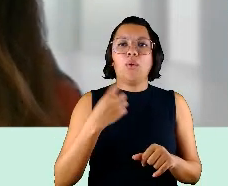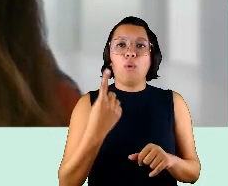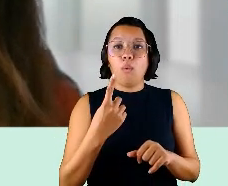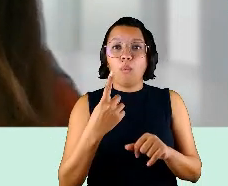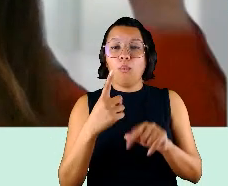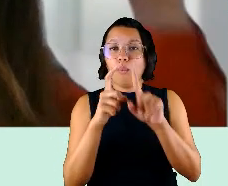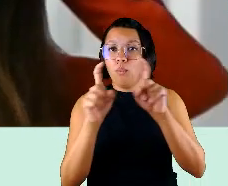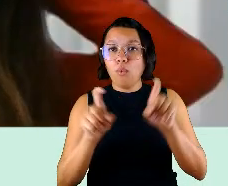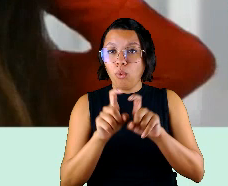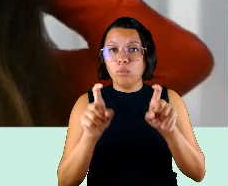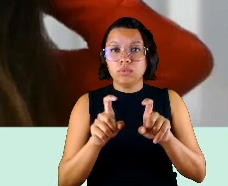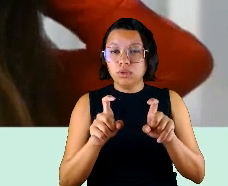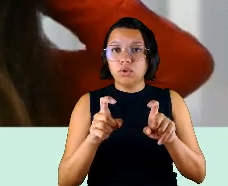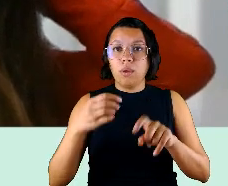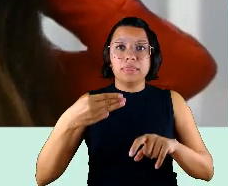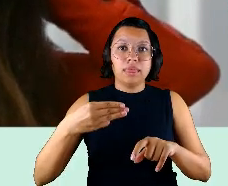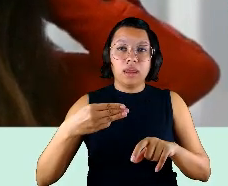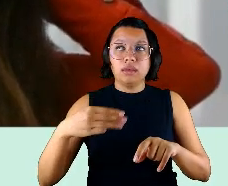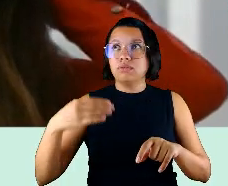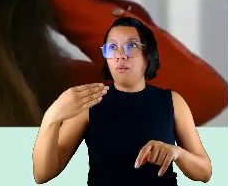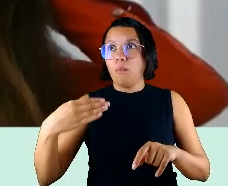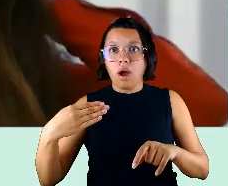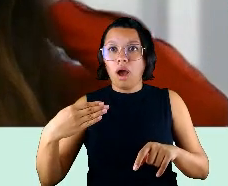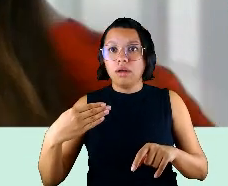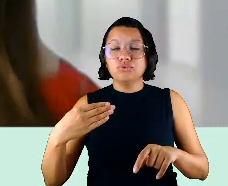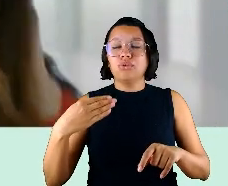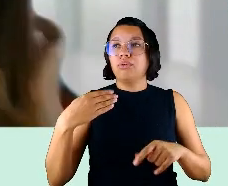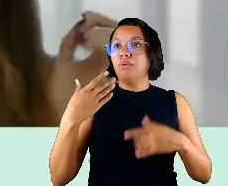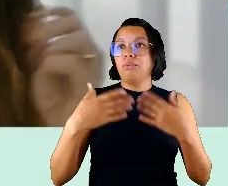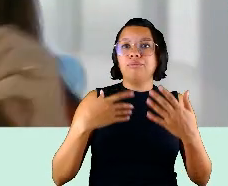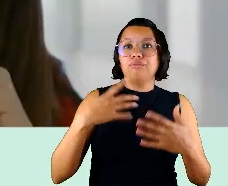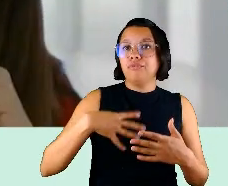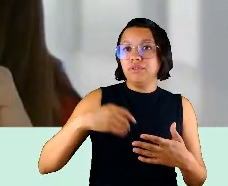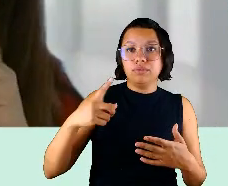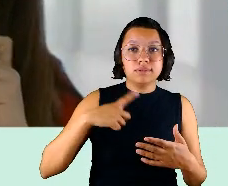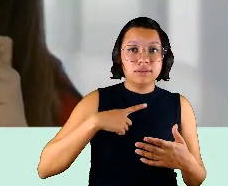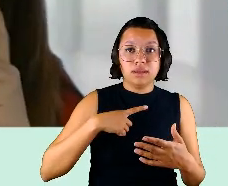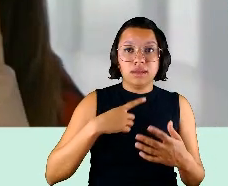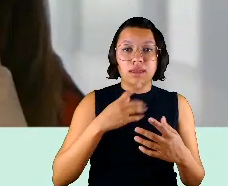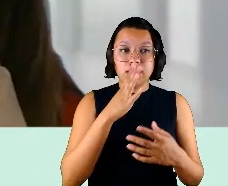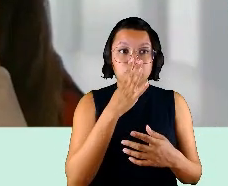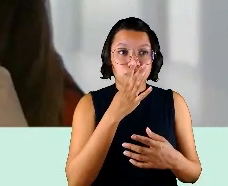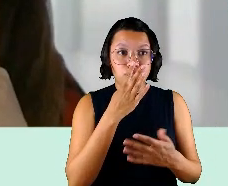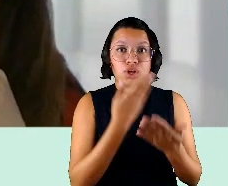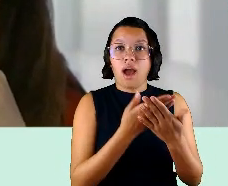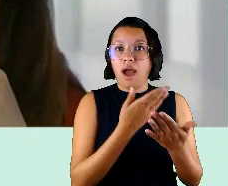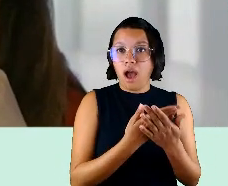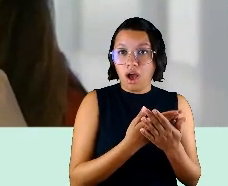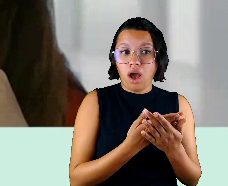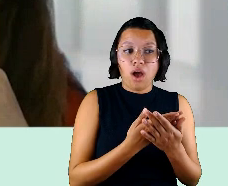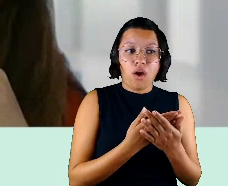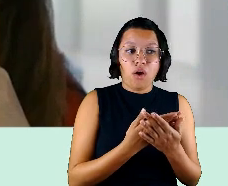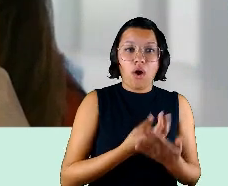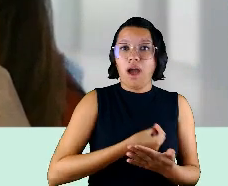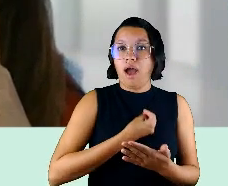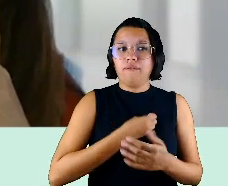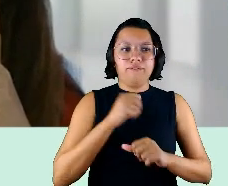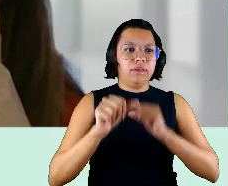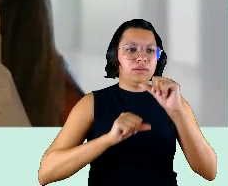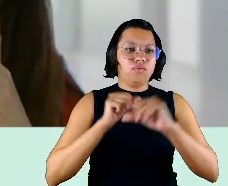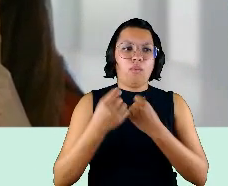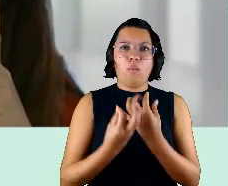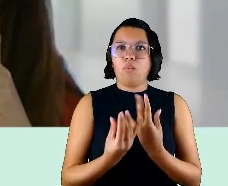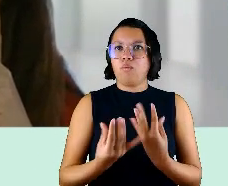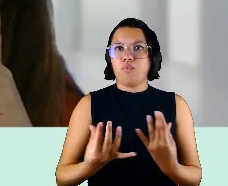que têm que assistir aula, né, remotamente, isso não foi bom, não. A vida virou um inferno para eles,